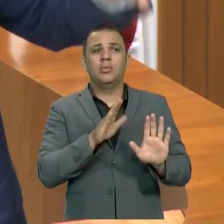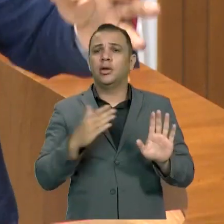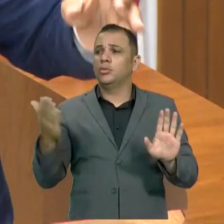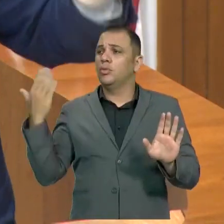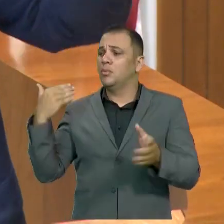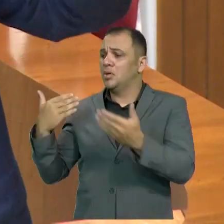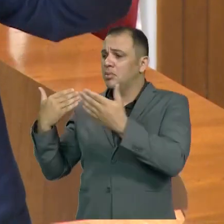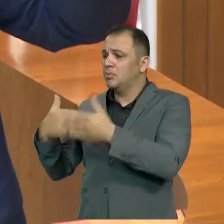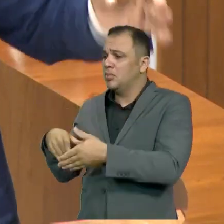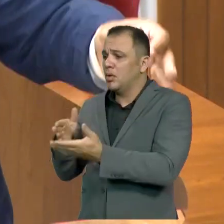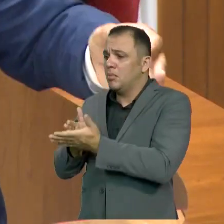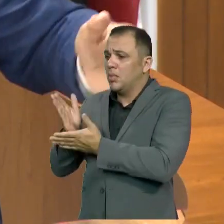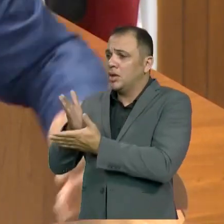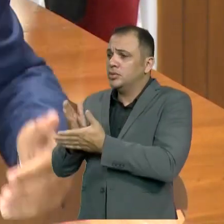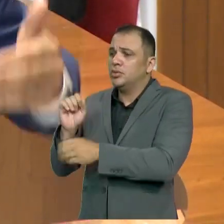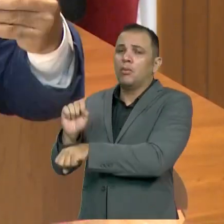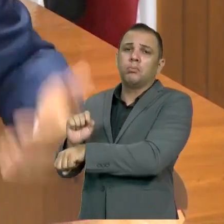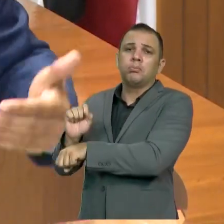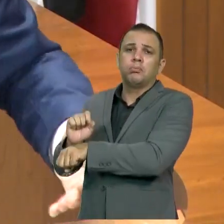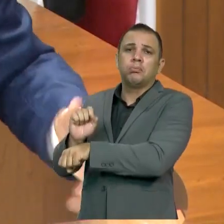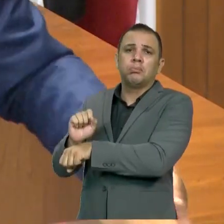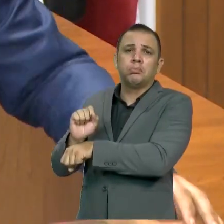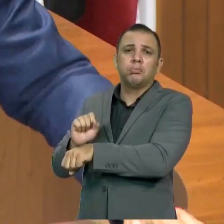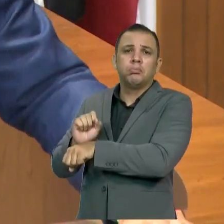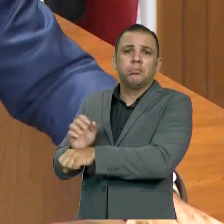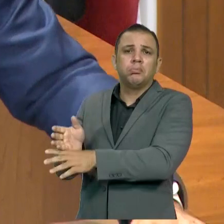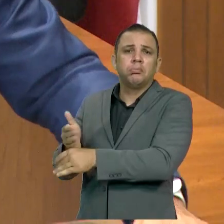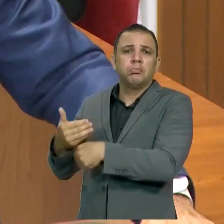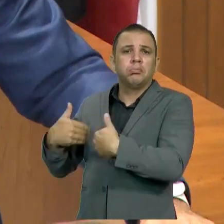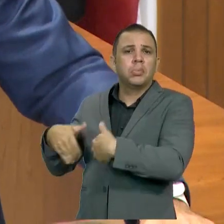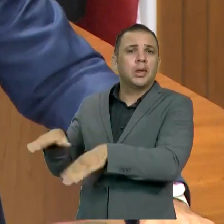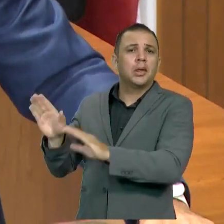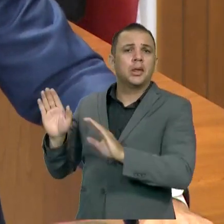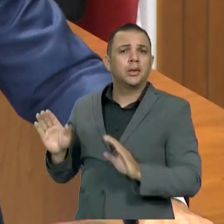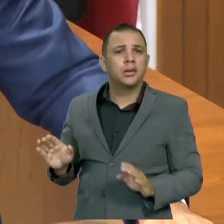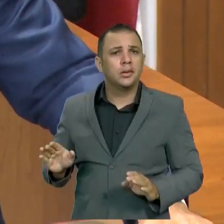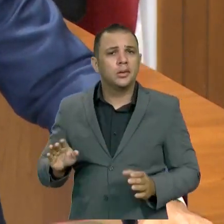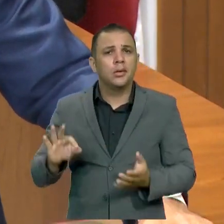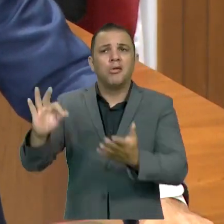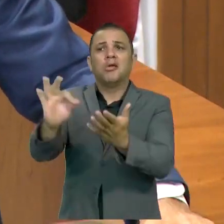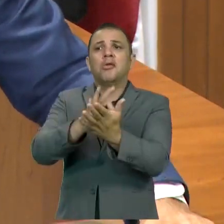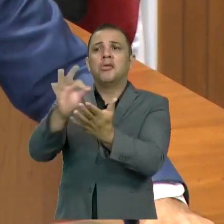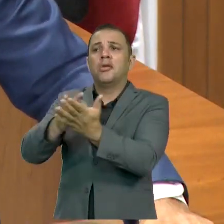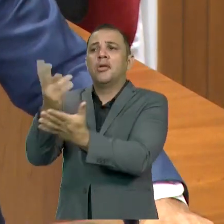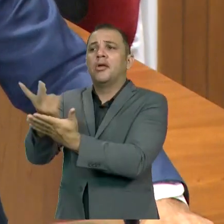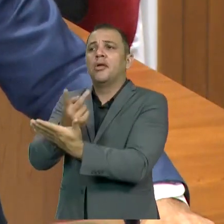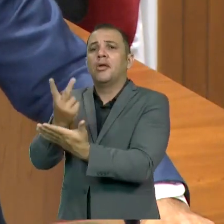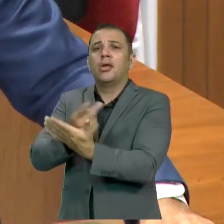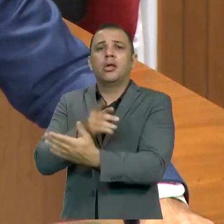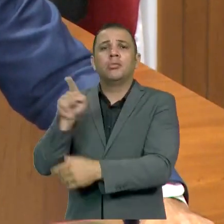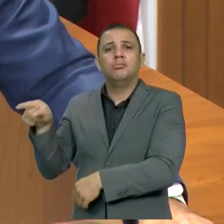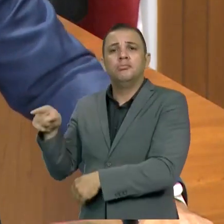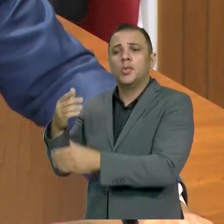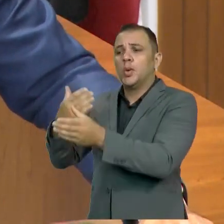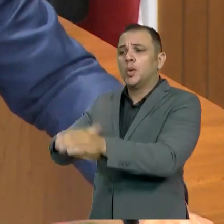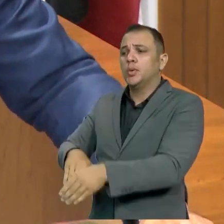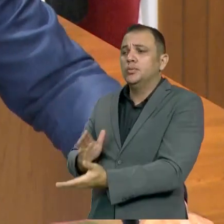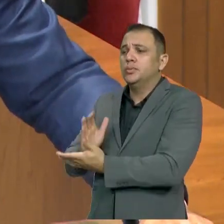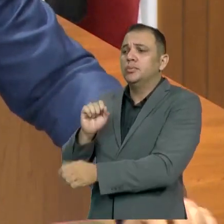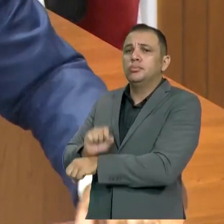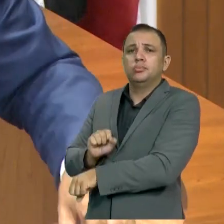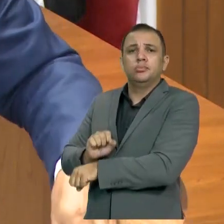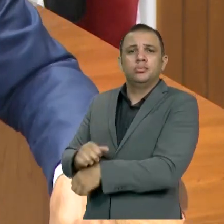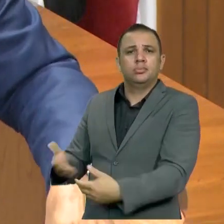Contratações precárias, terceirizadas, em detrimento dos aprovados nos concursos do Detran. Estamos fiscalizando, estamos